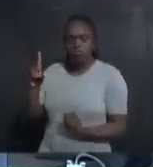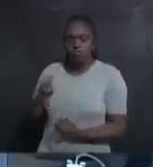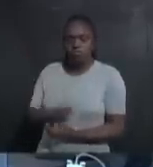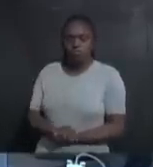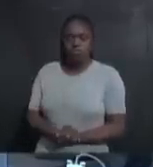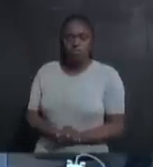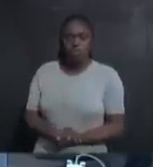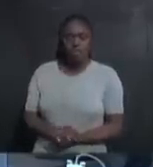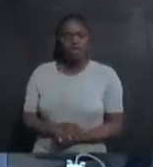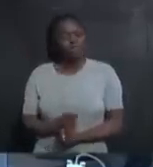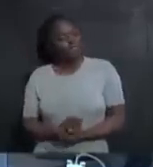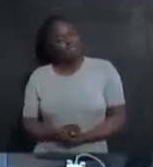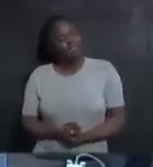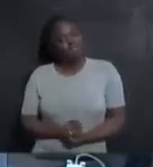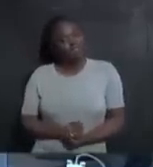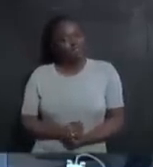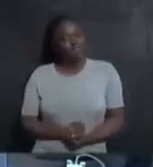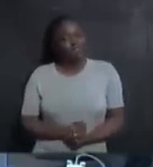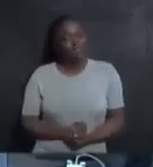recebe profecia assim, ó.